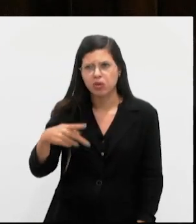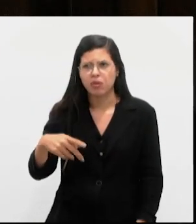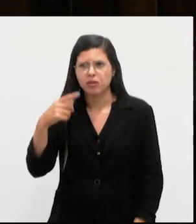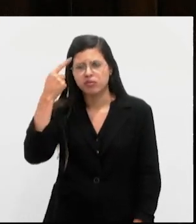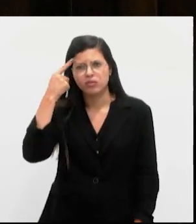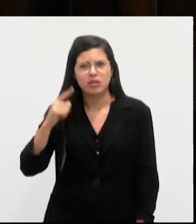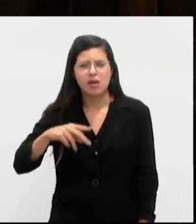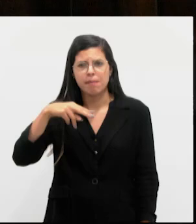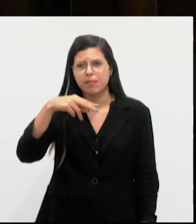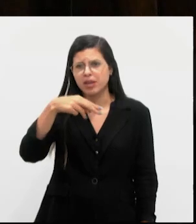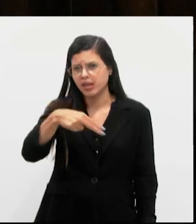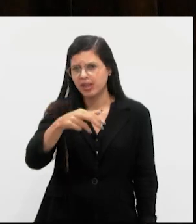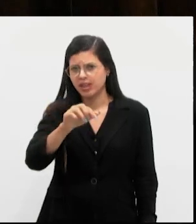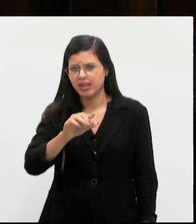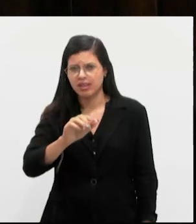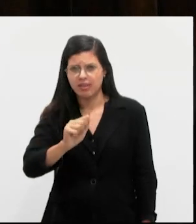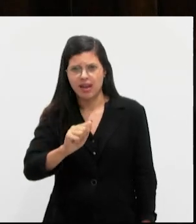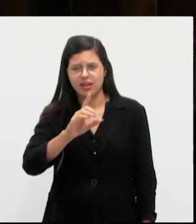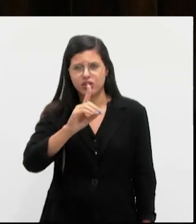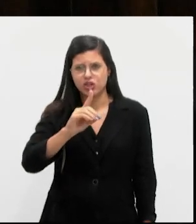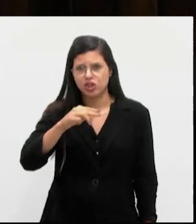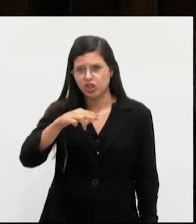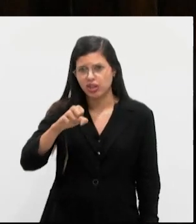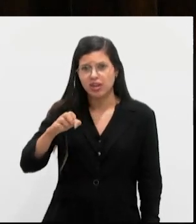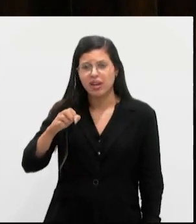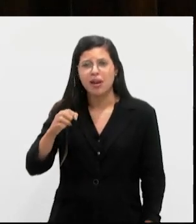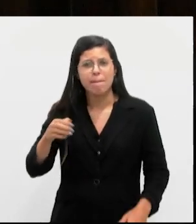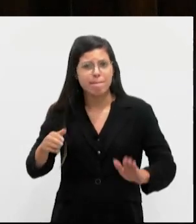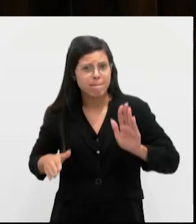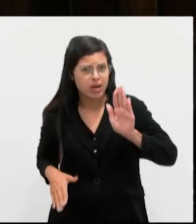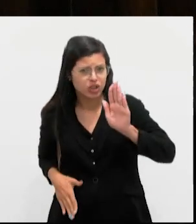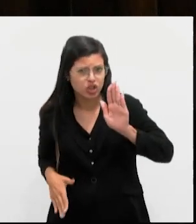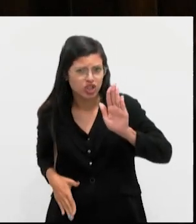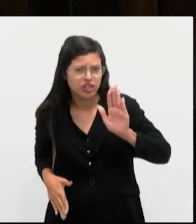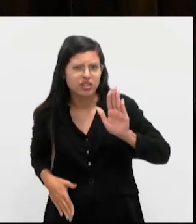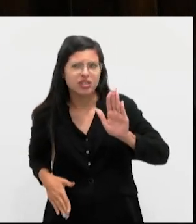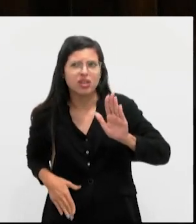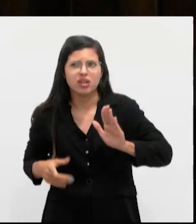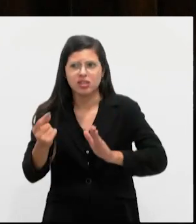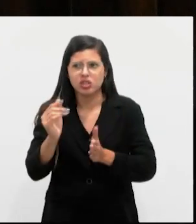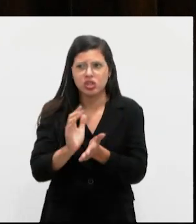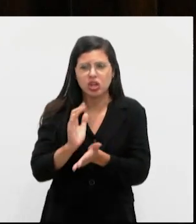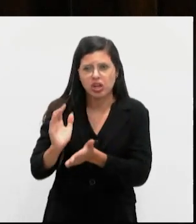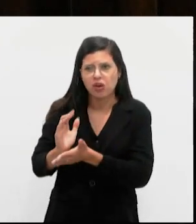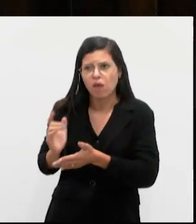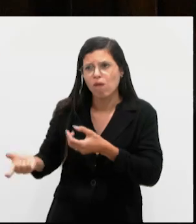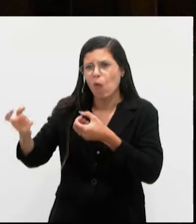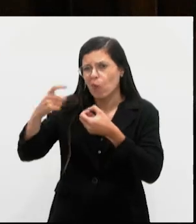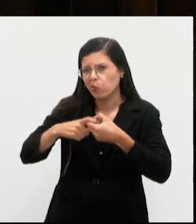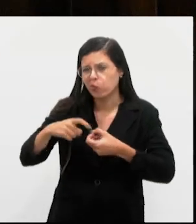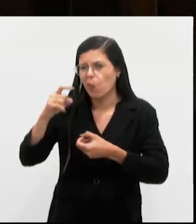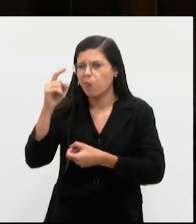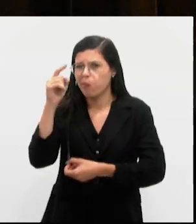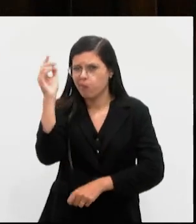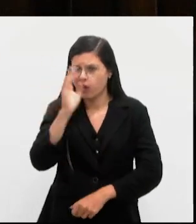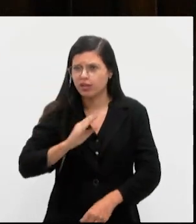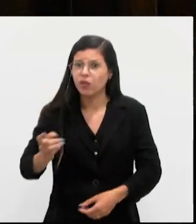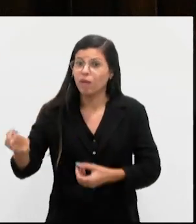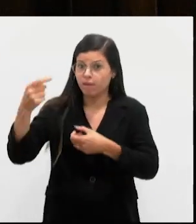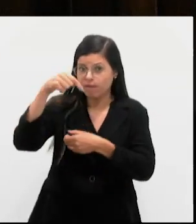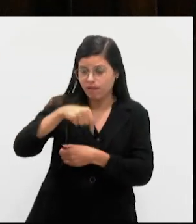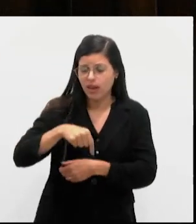Herédia, aquela bandida que recebeu dinheiro a pedido dele, do Marcelo Odebrecht, voltou para o Brasil, ou melhor, veio para o